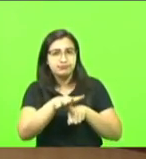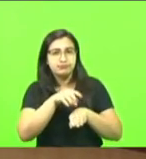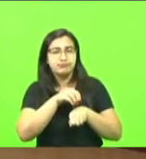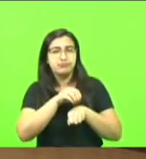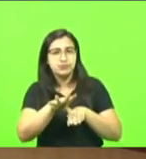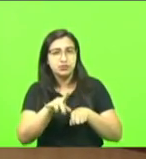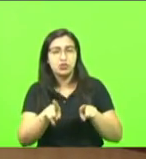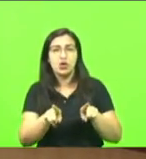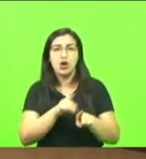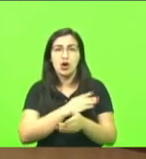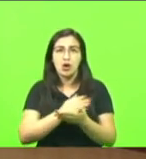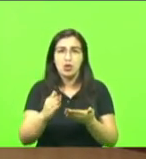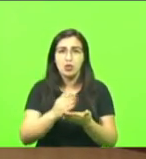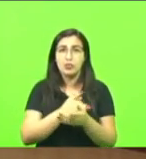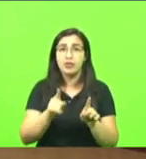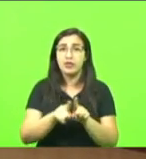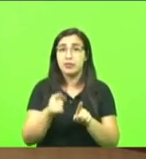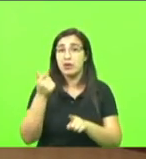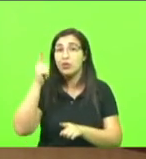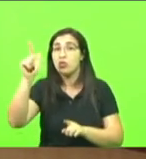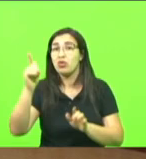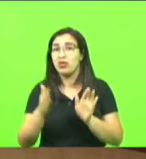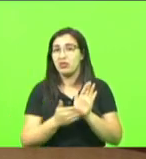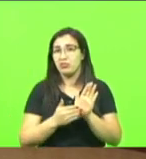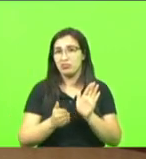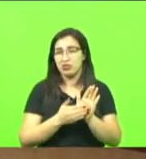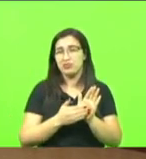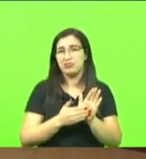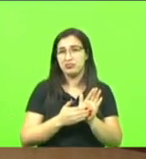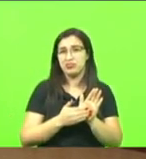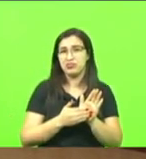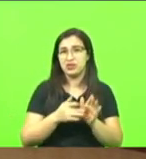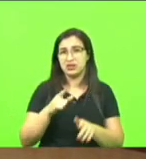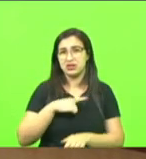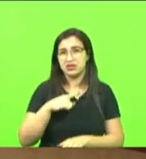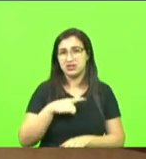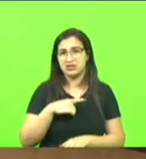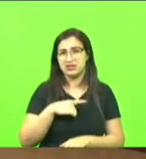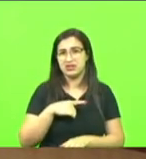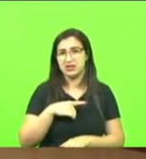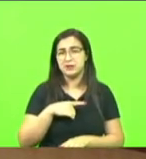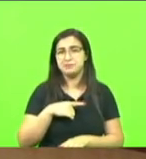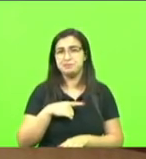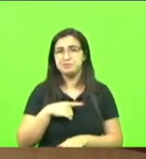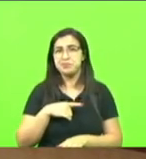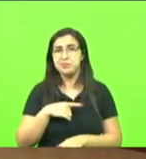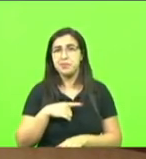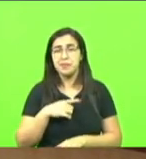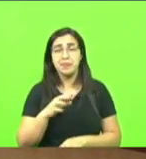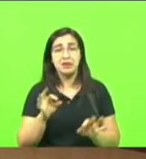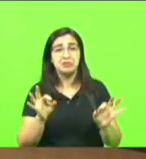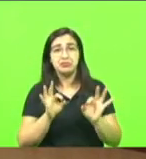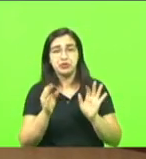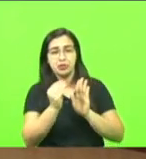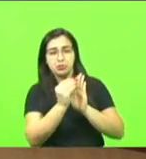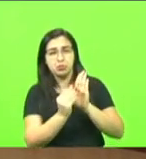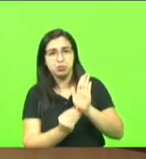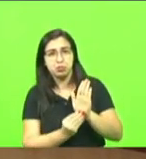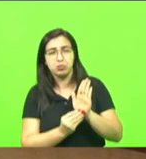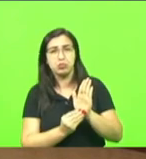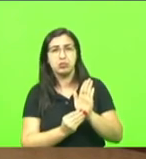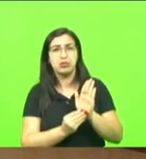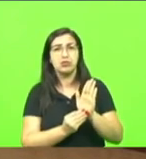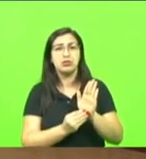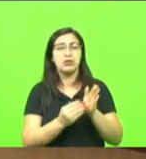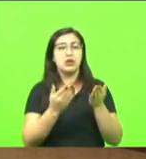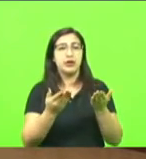cujo conteúdo versa exclusivamente sobre a tabela salarial da categoria, sem nenhuma menção e outros assuntos da carreira dos